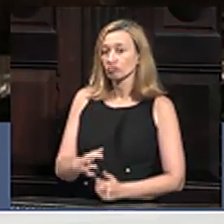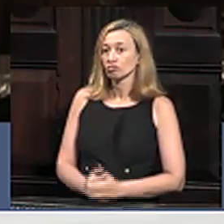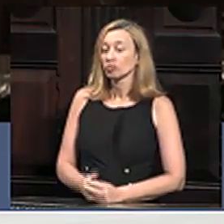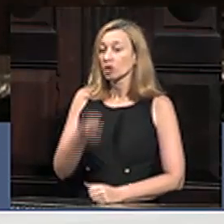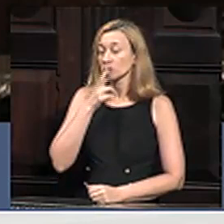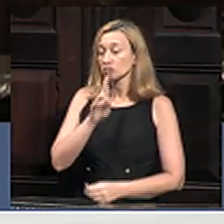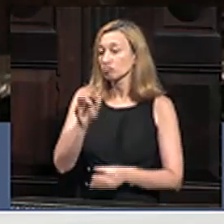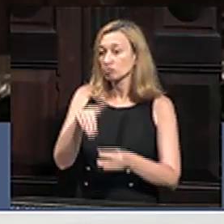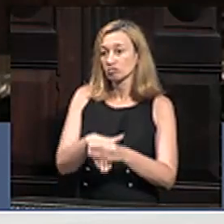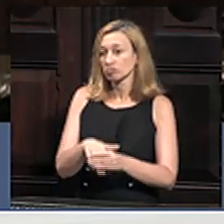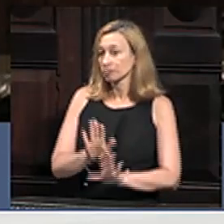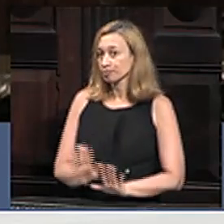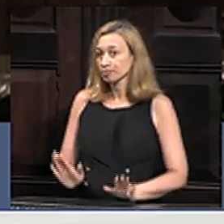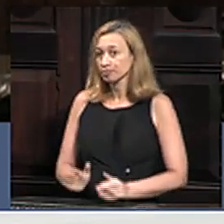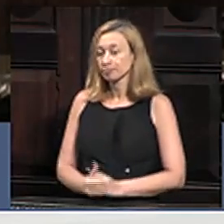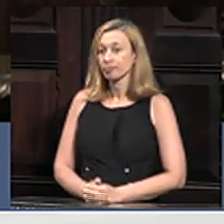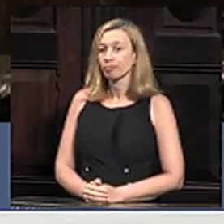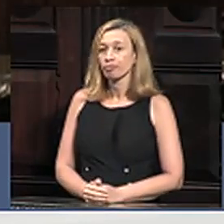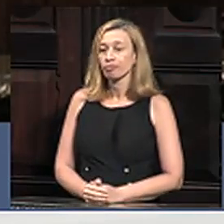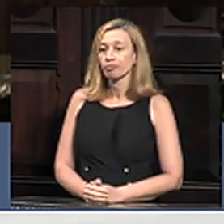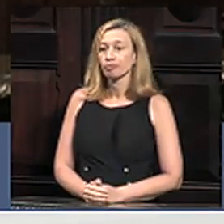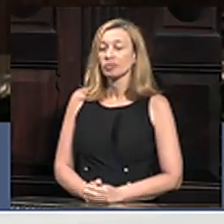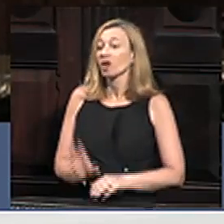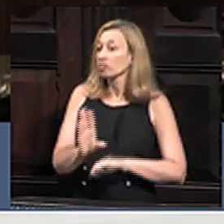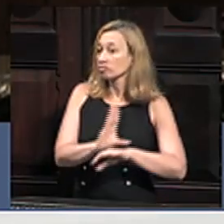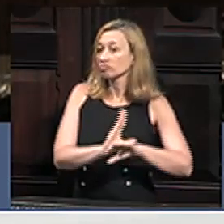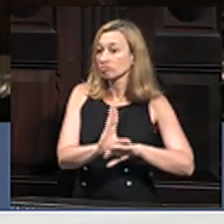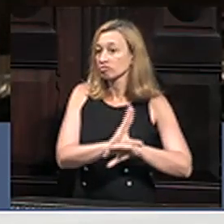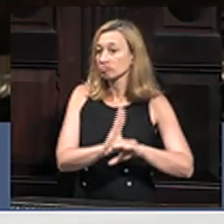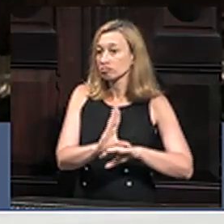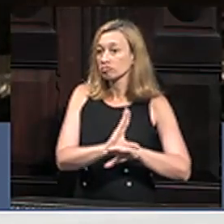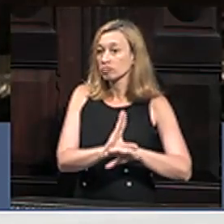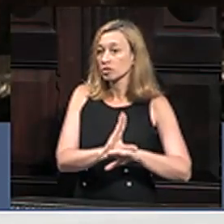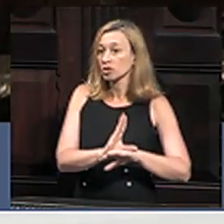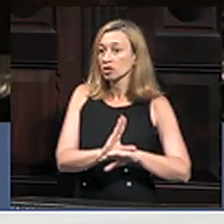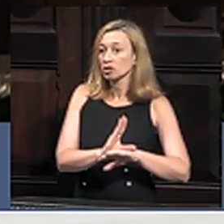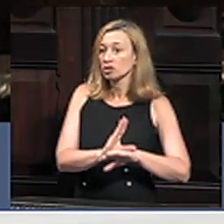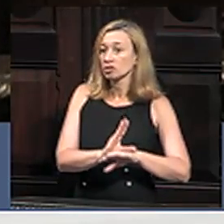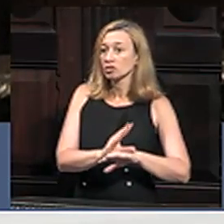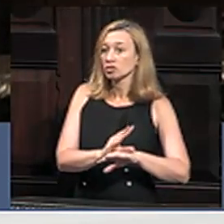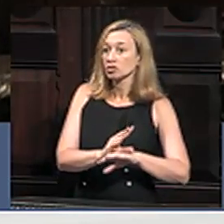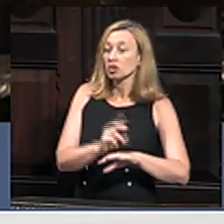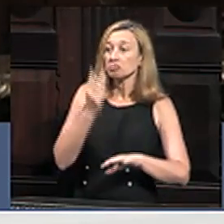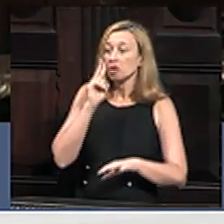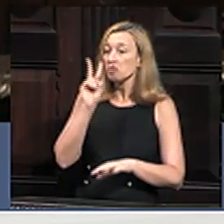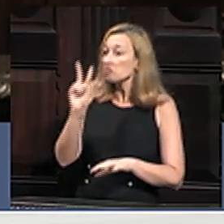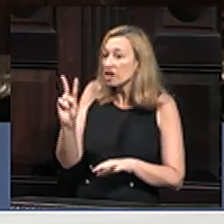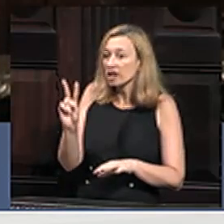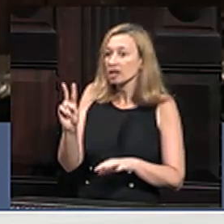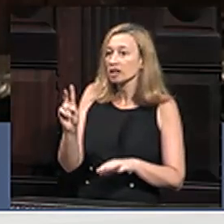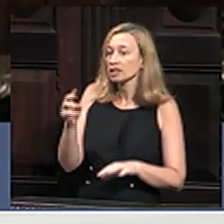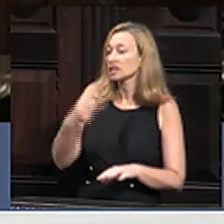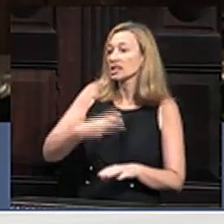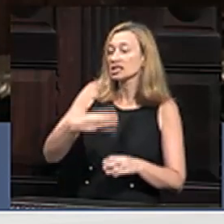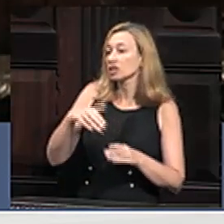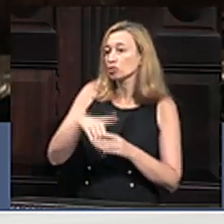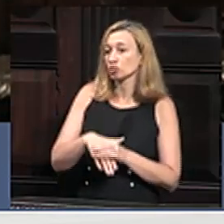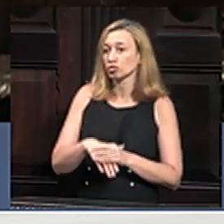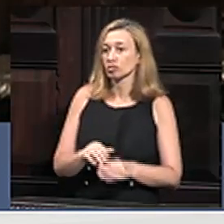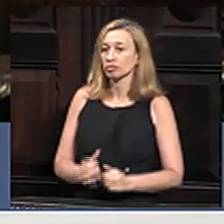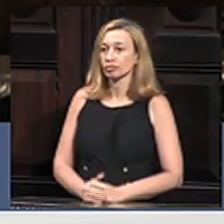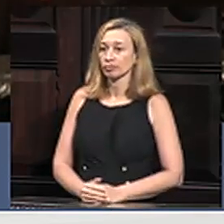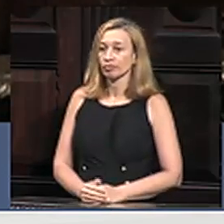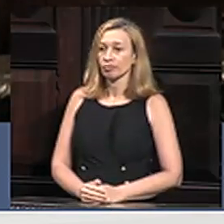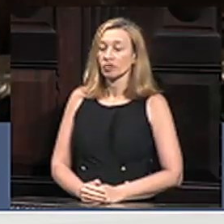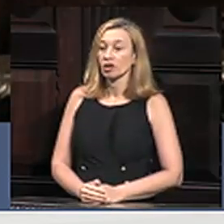da eleição. A Constituição não prevê terceiro turno. Esta